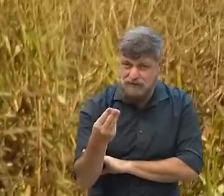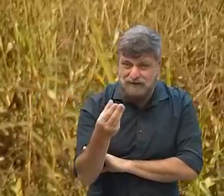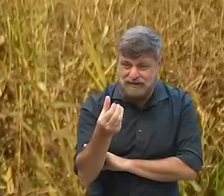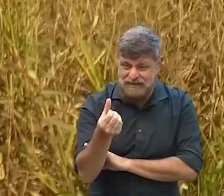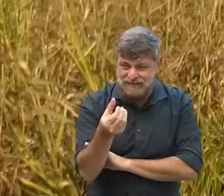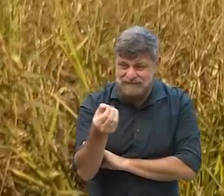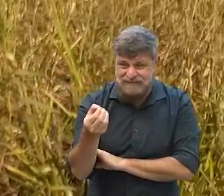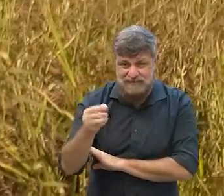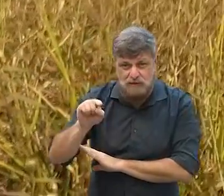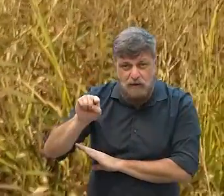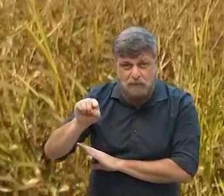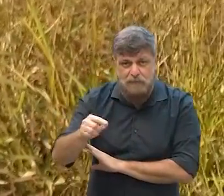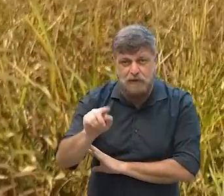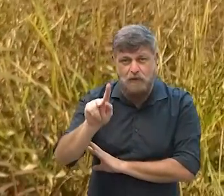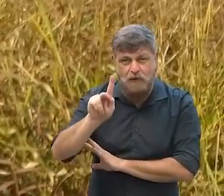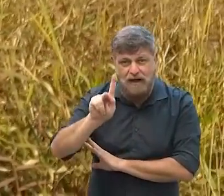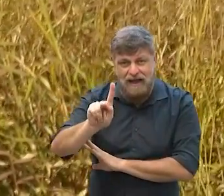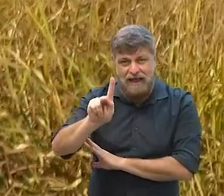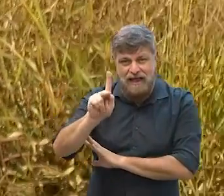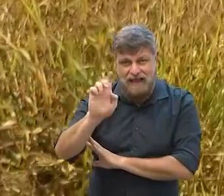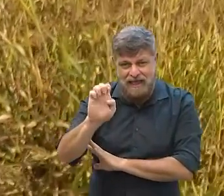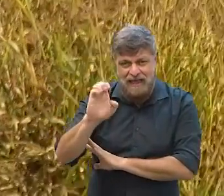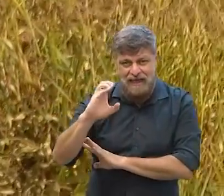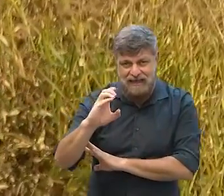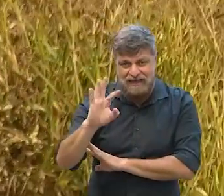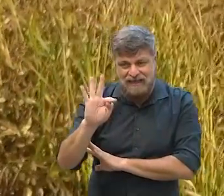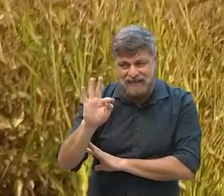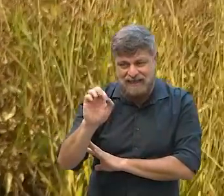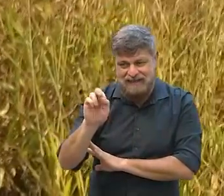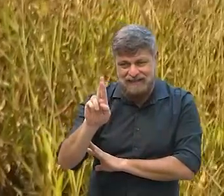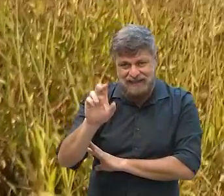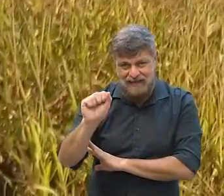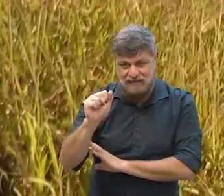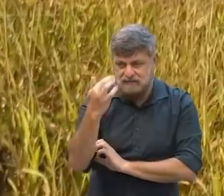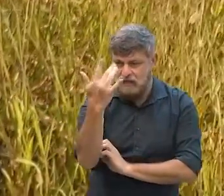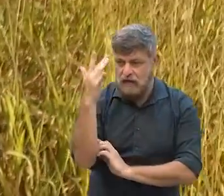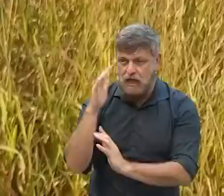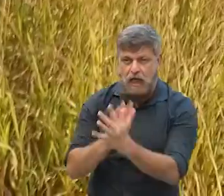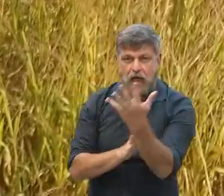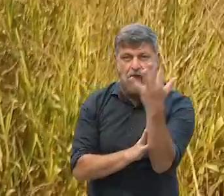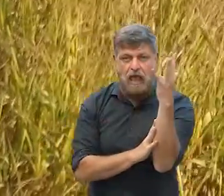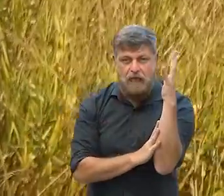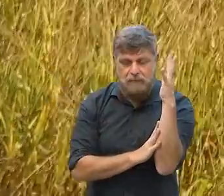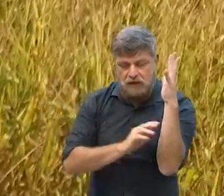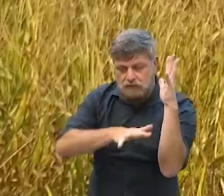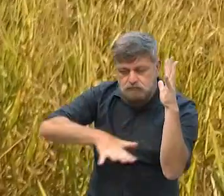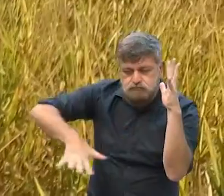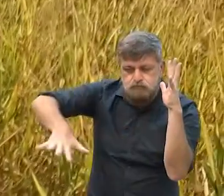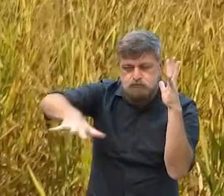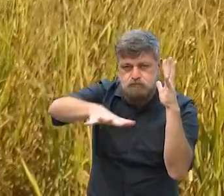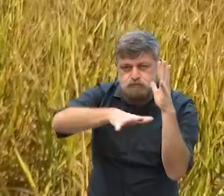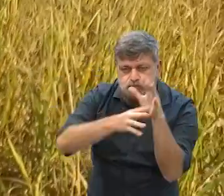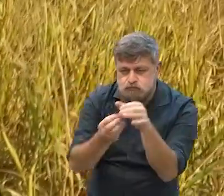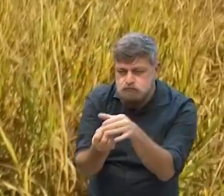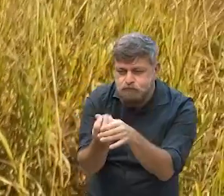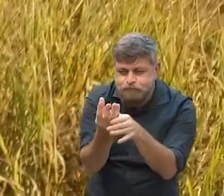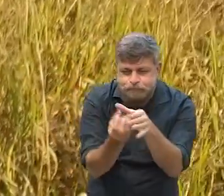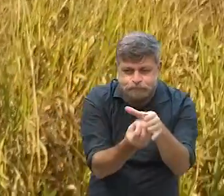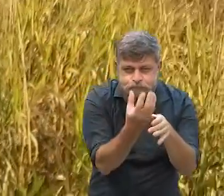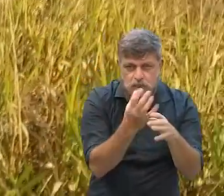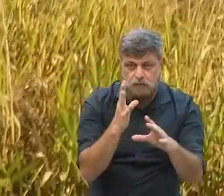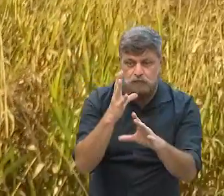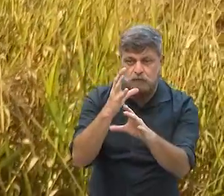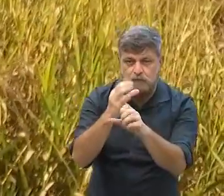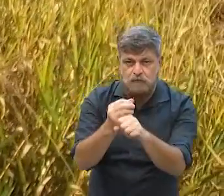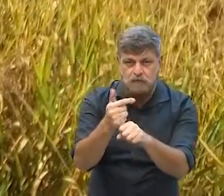5.600.000 hectares de mata nativa em vários estágios de recomposição, o que representa quase